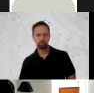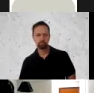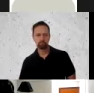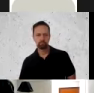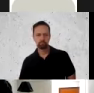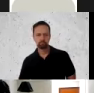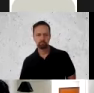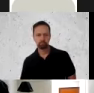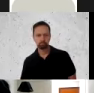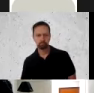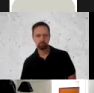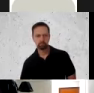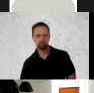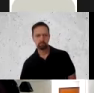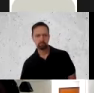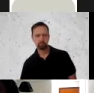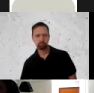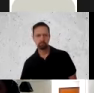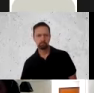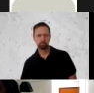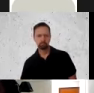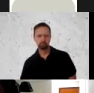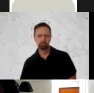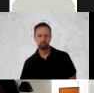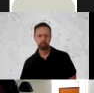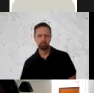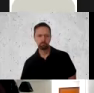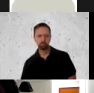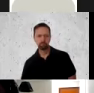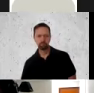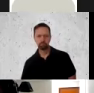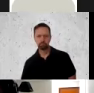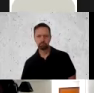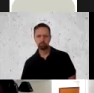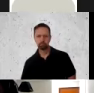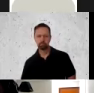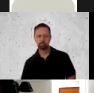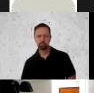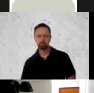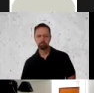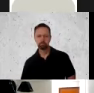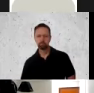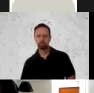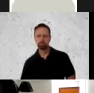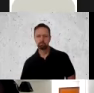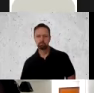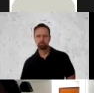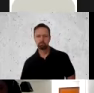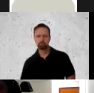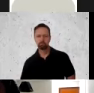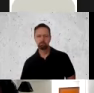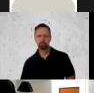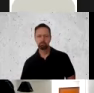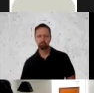variação da legislação tivesse sido em 2003. Fazendo essa verificação, os resultados não se